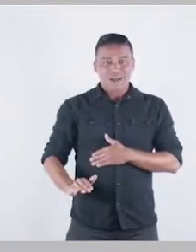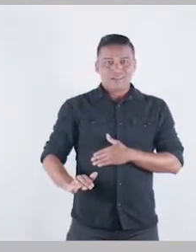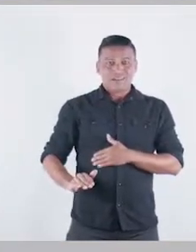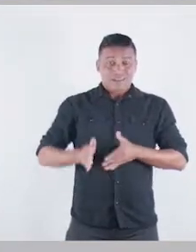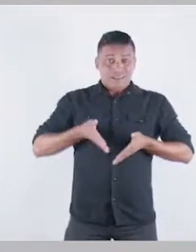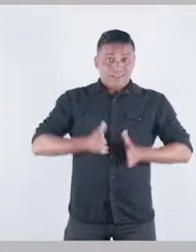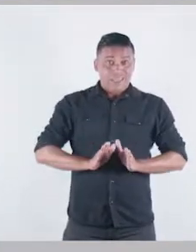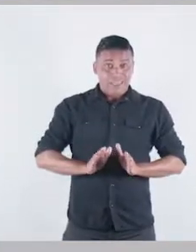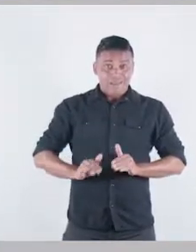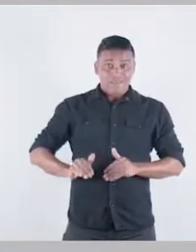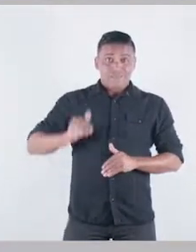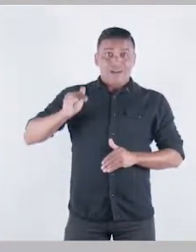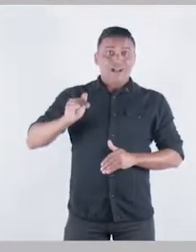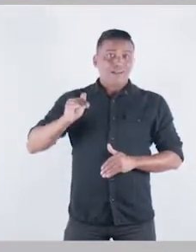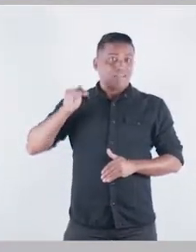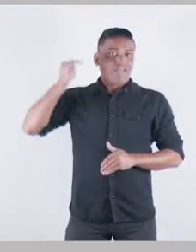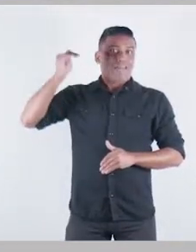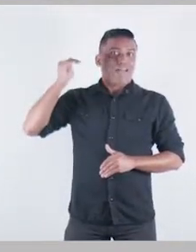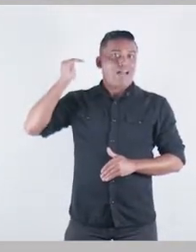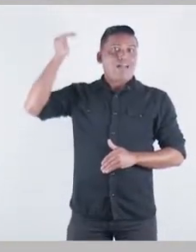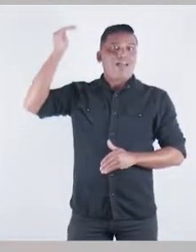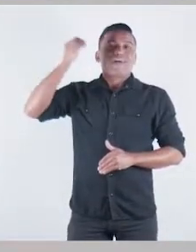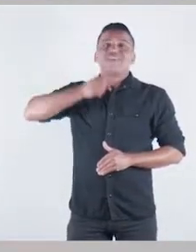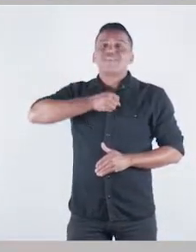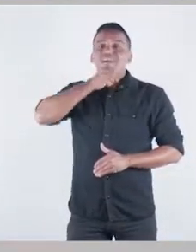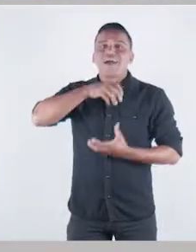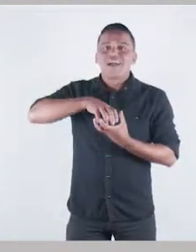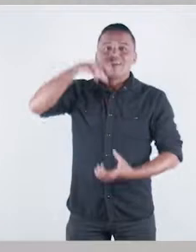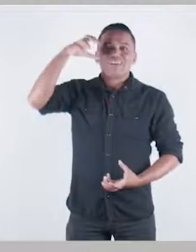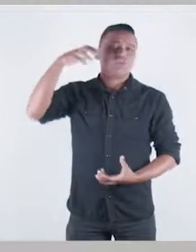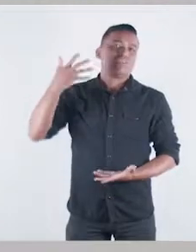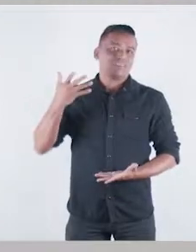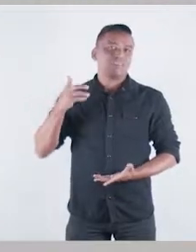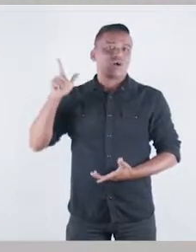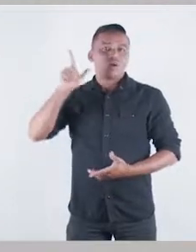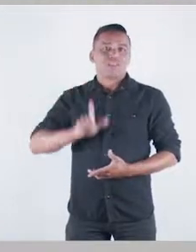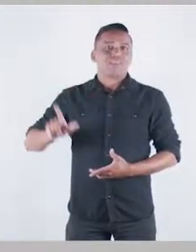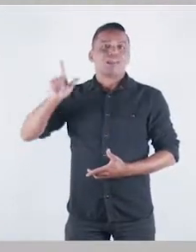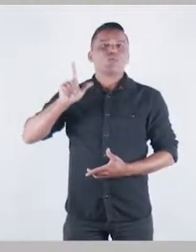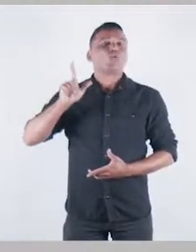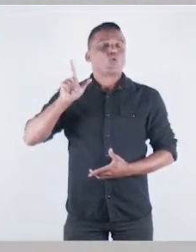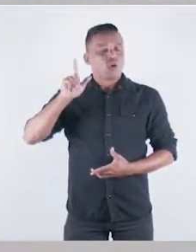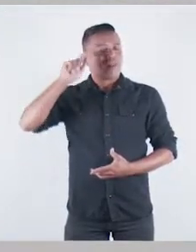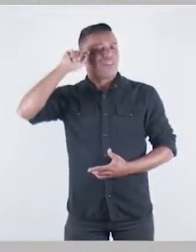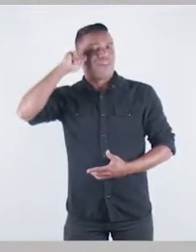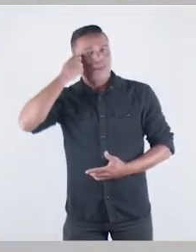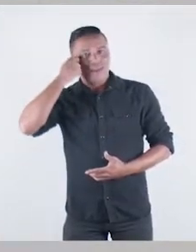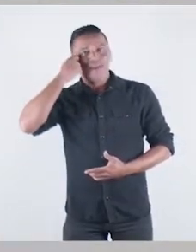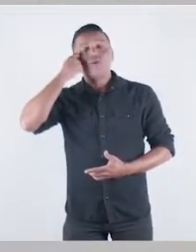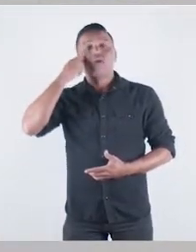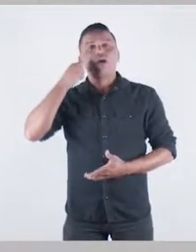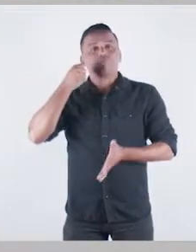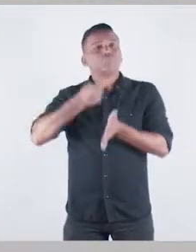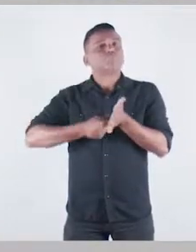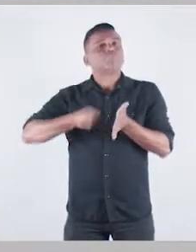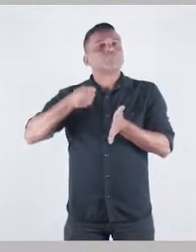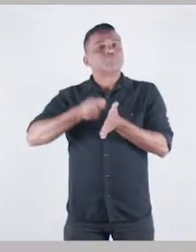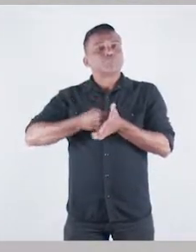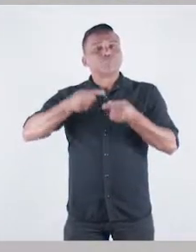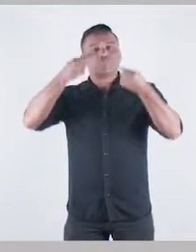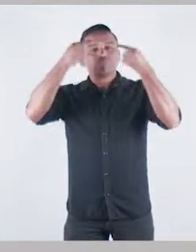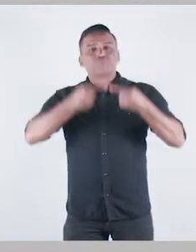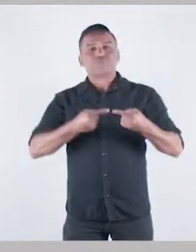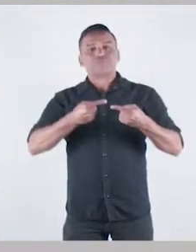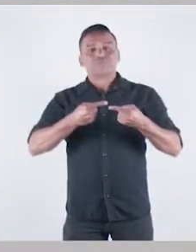nascimento até a velhice, essa literatura eu considero literatura negra e literatura de combate.